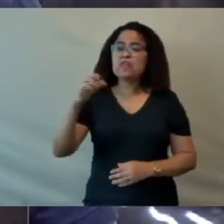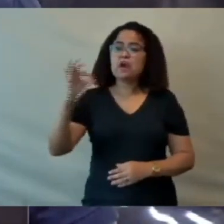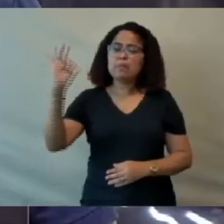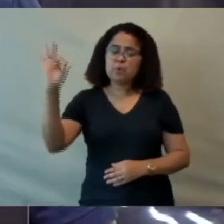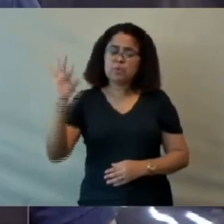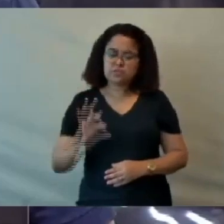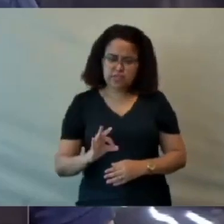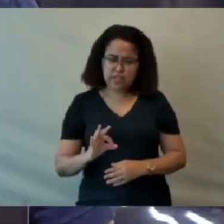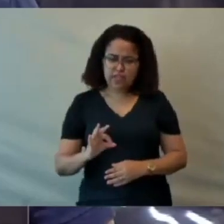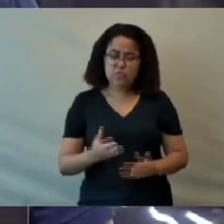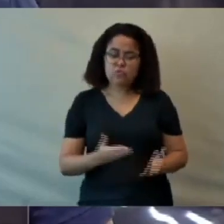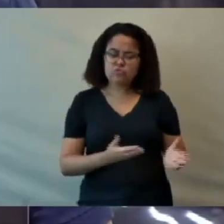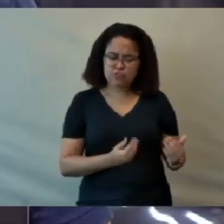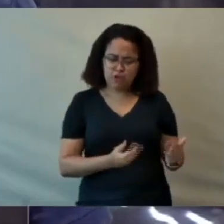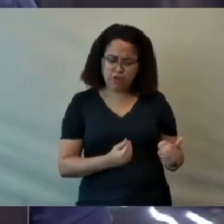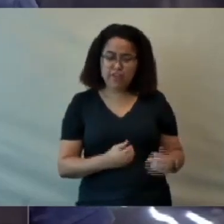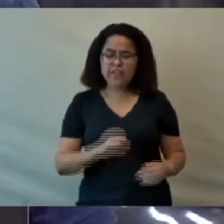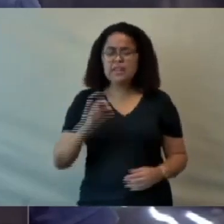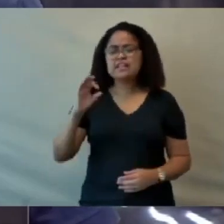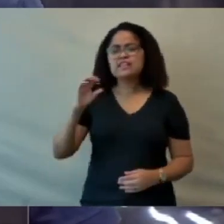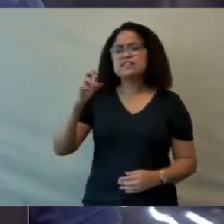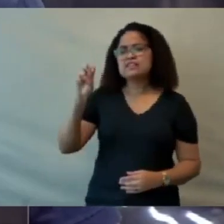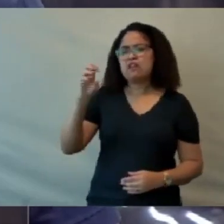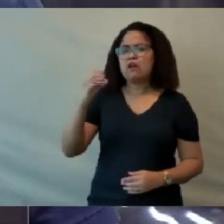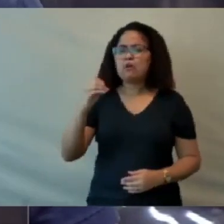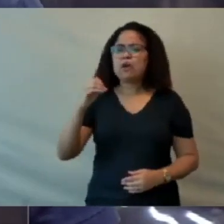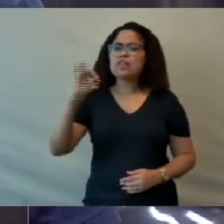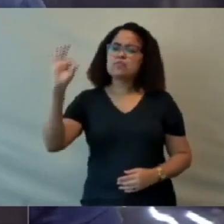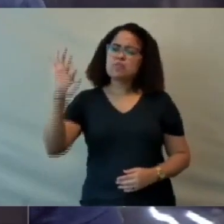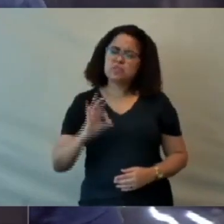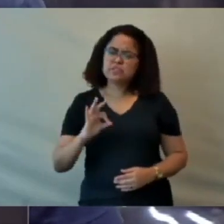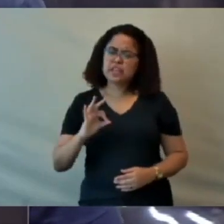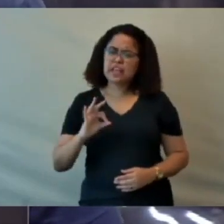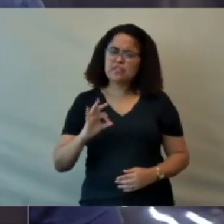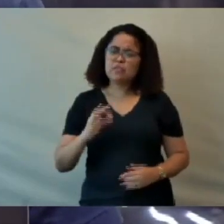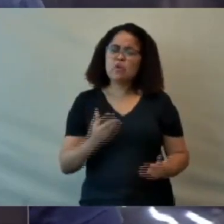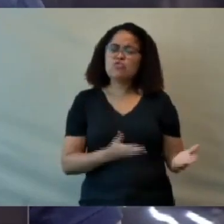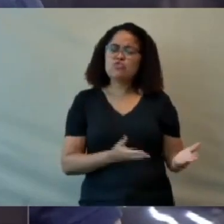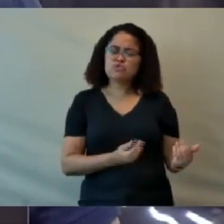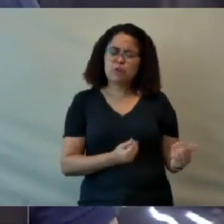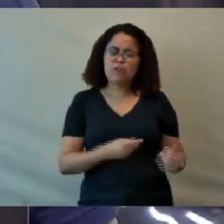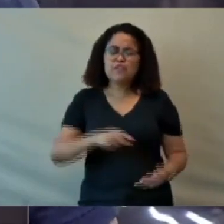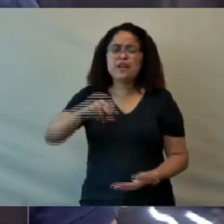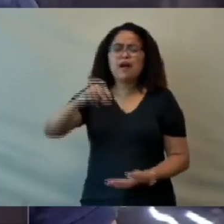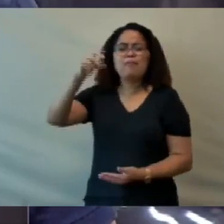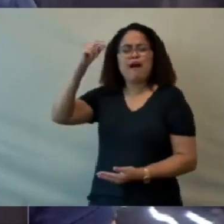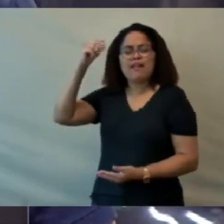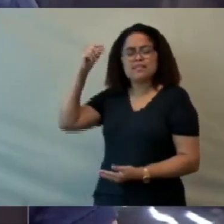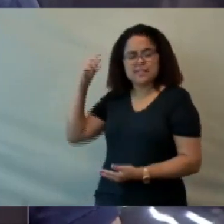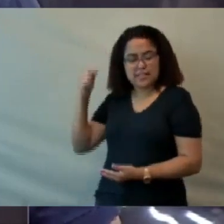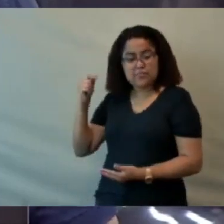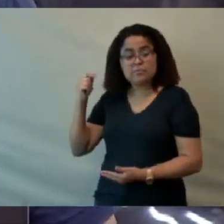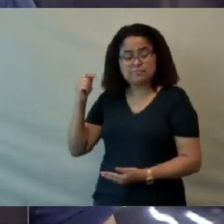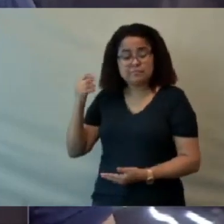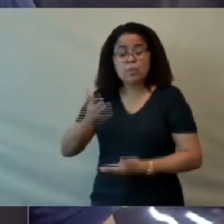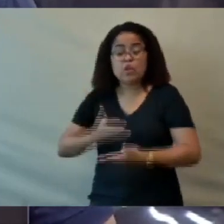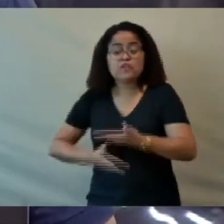precisa de começar a tratar disso agora para quando a gente começar a tratar não seja tarde demais